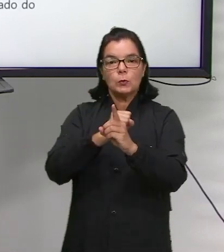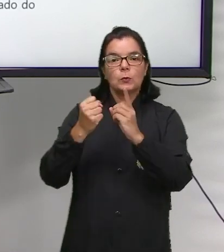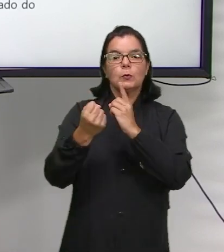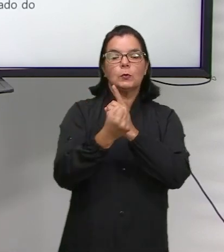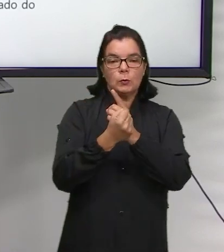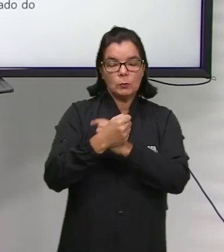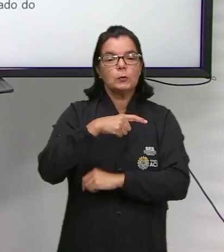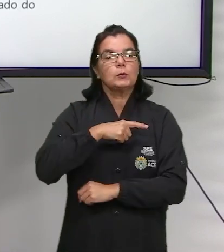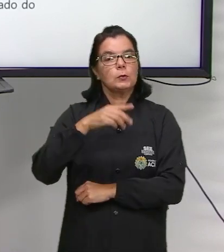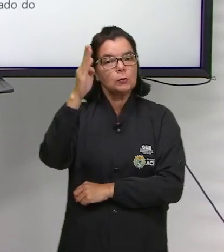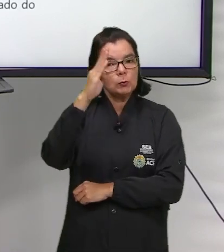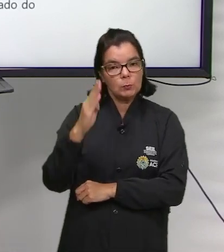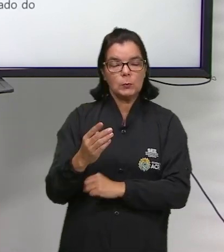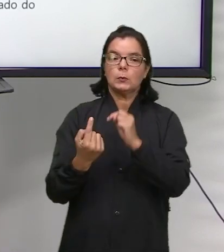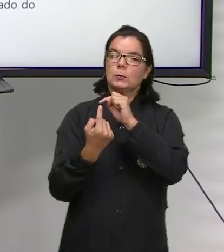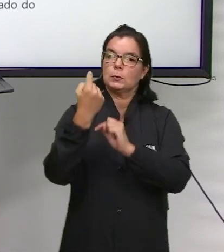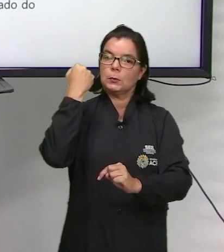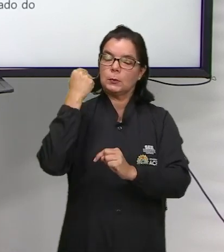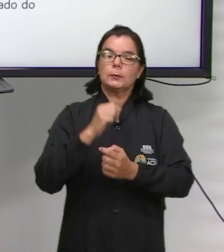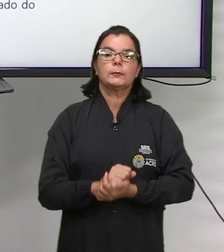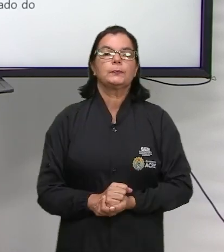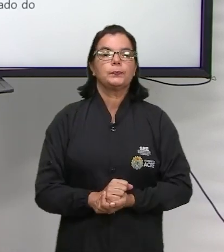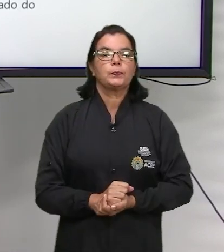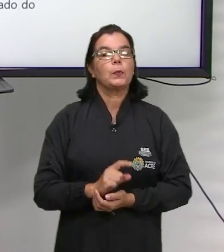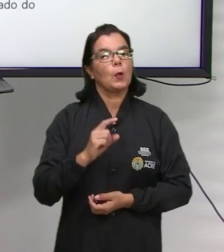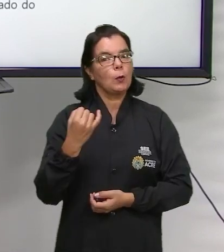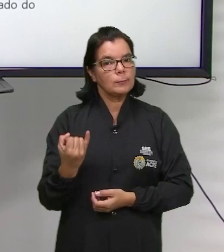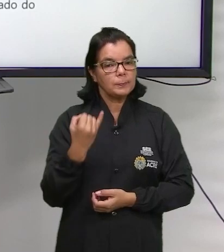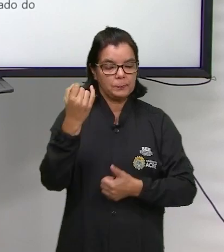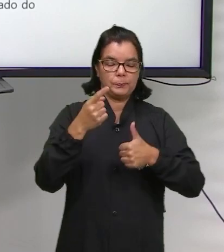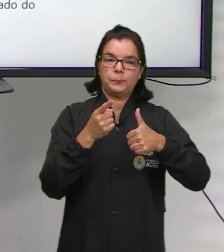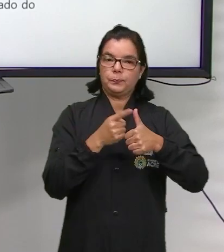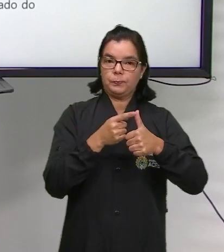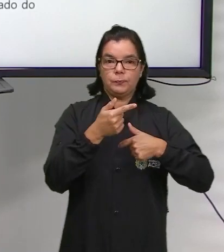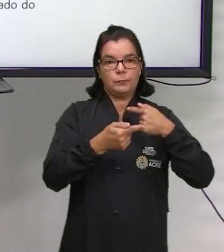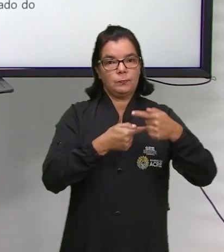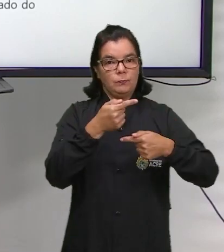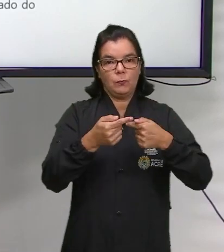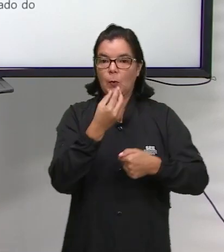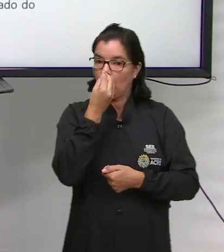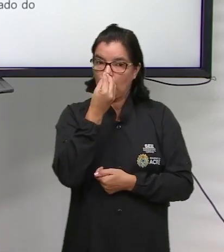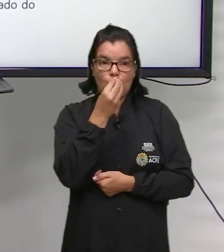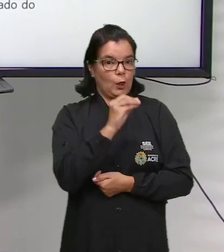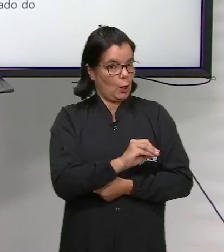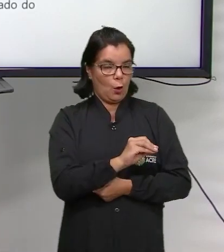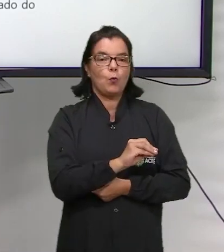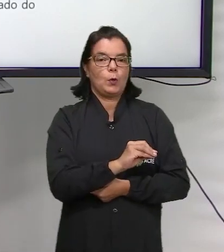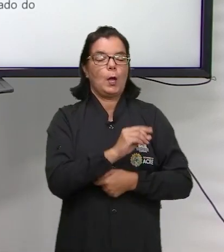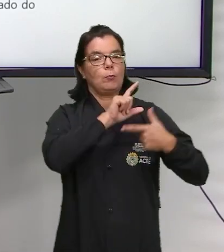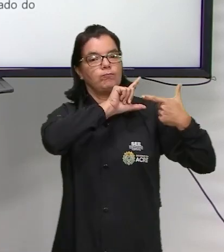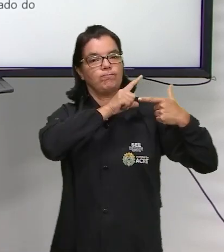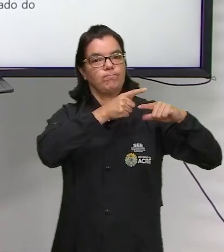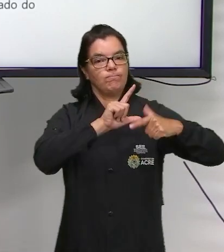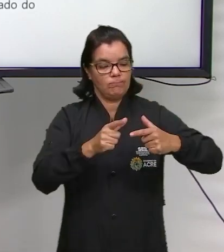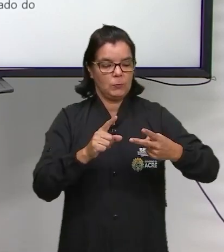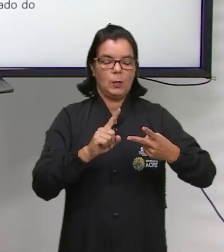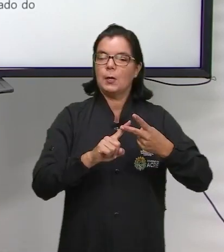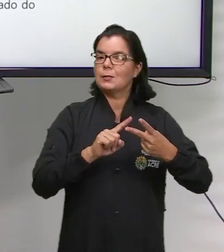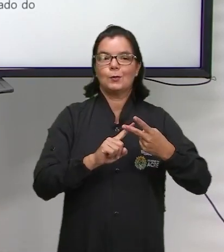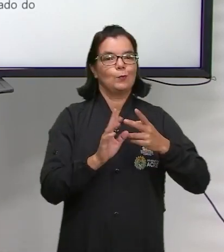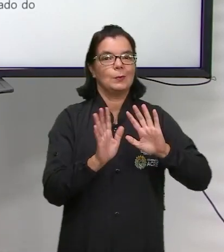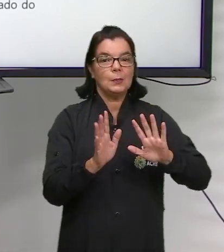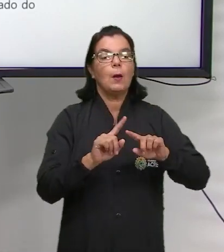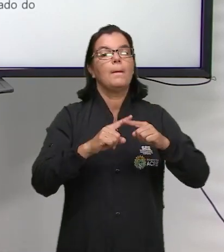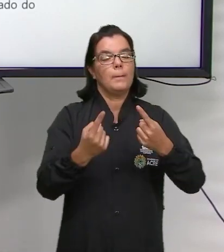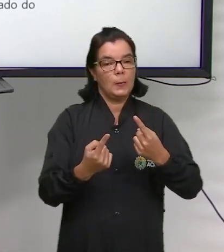existiam no Brasil naquela época. Ponto importante, a primeira geração vai renegar o soneto, né, a forma clássica, mas a segunda não.